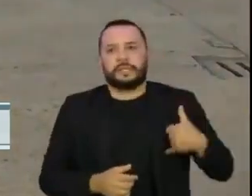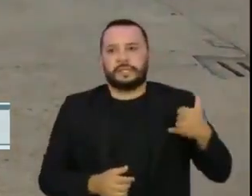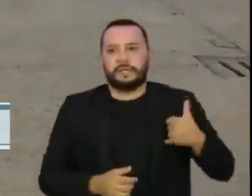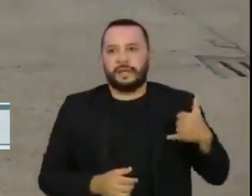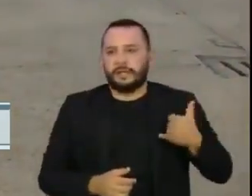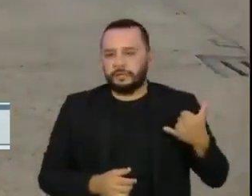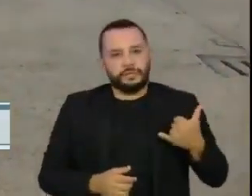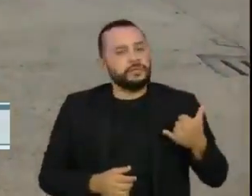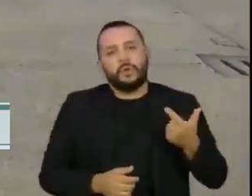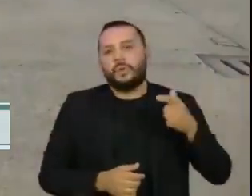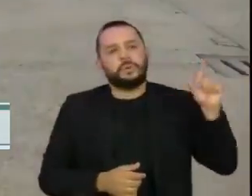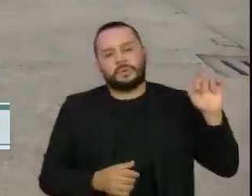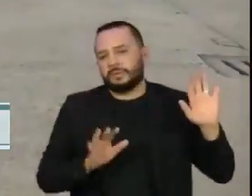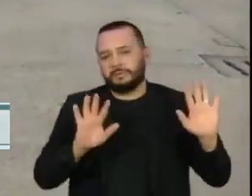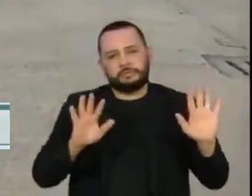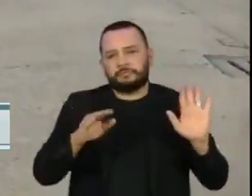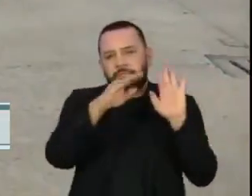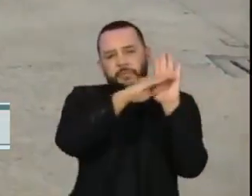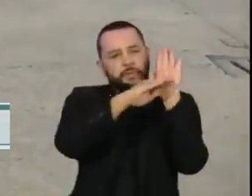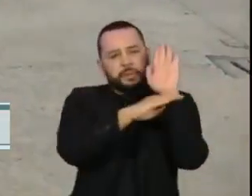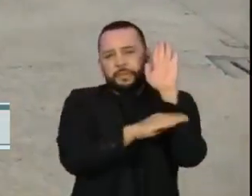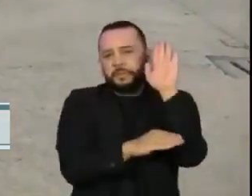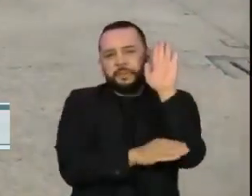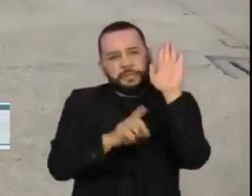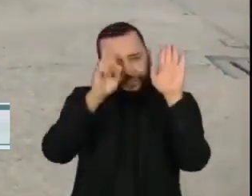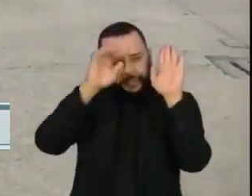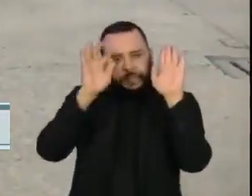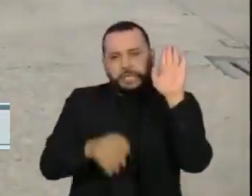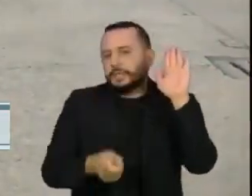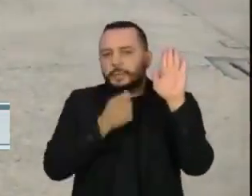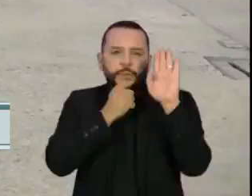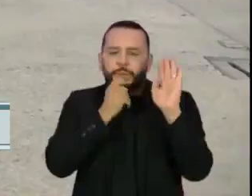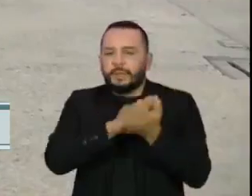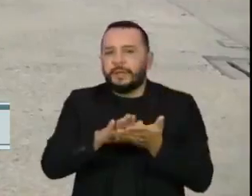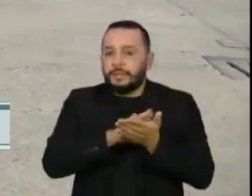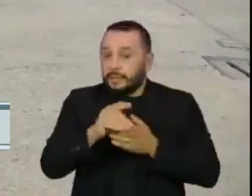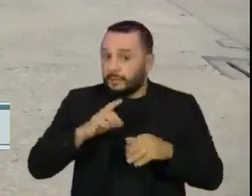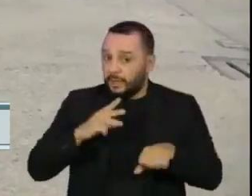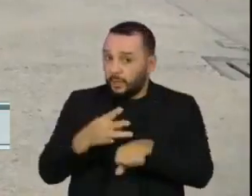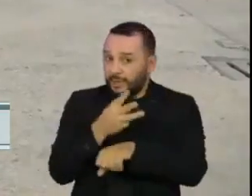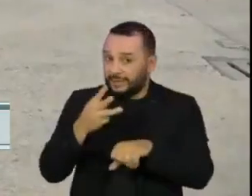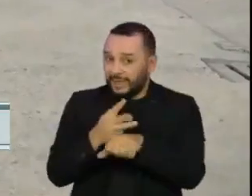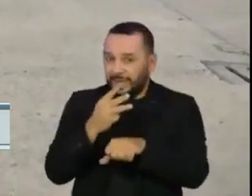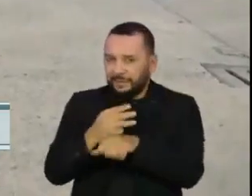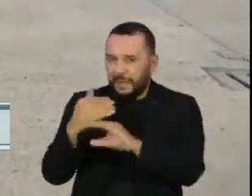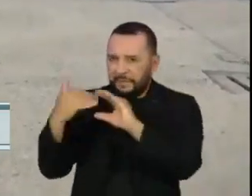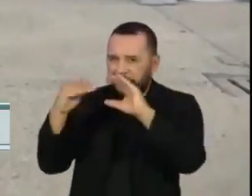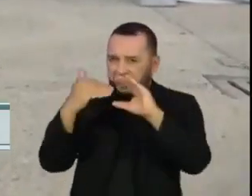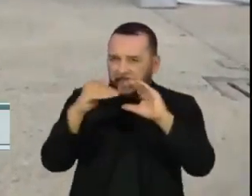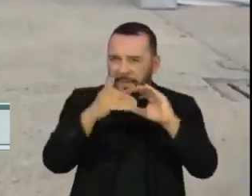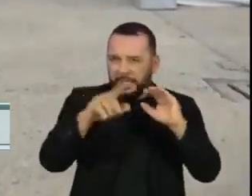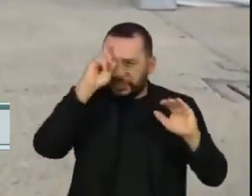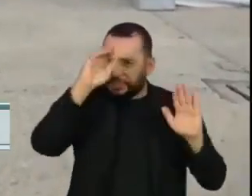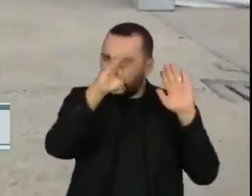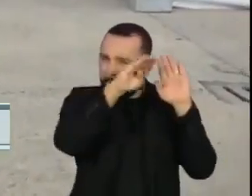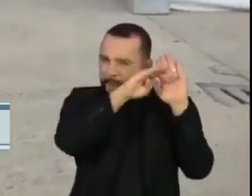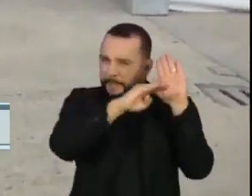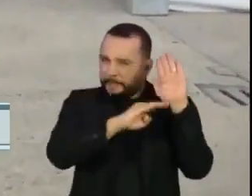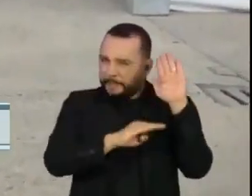muitas mensagens circulando pelo WhatsApp, principalmente pelas redes sociais, dando um cronograma completo de